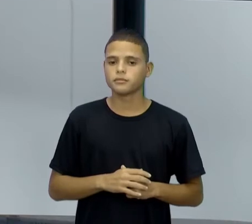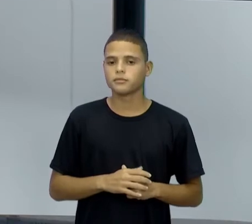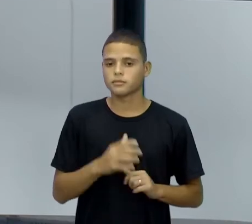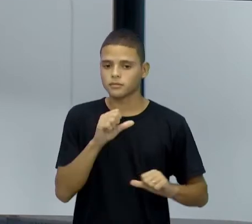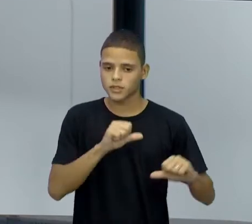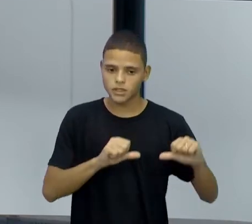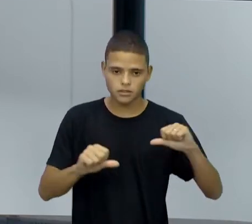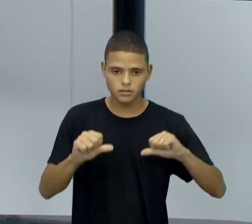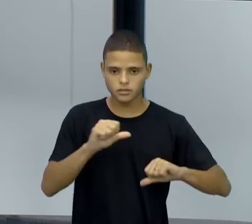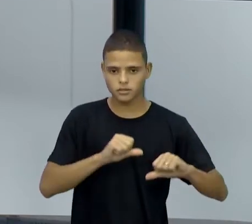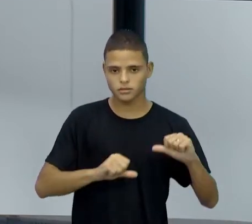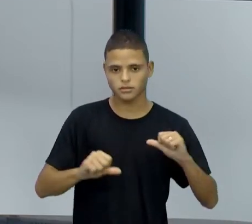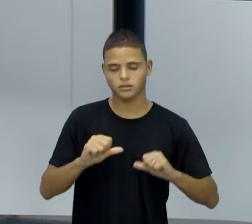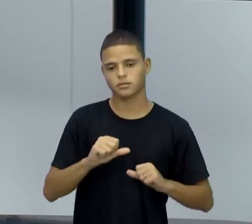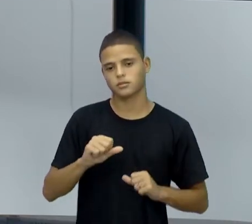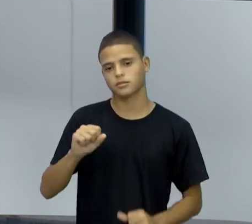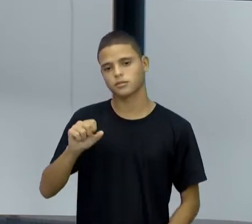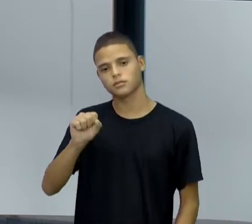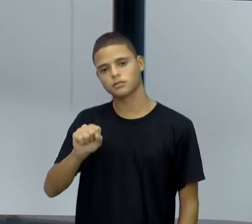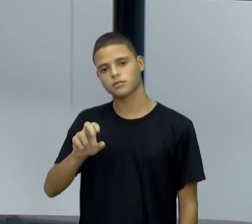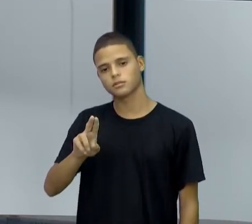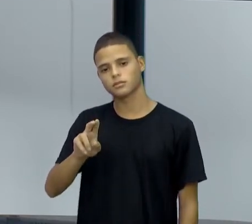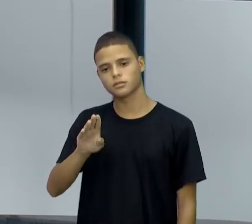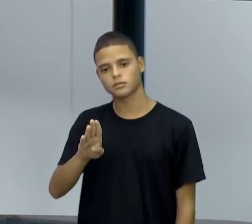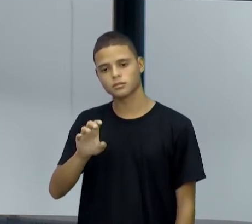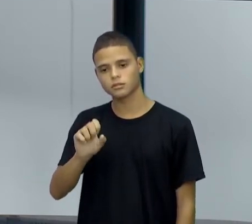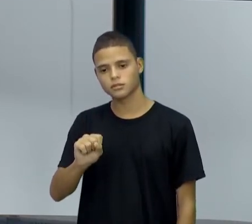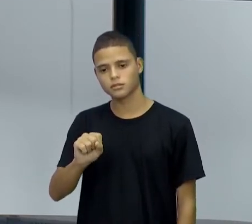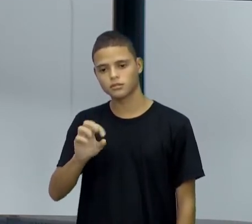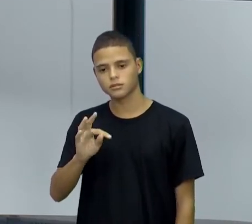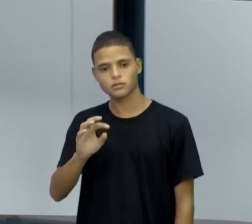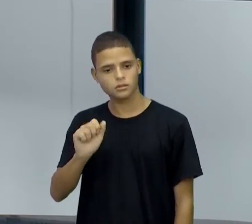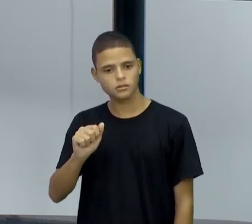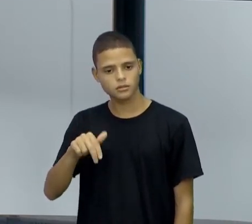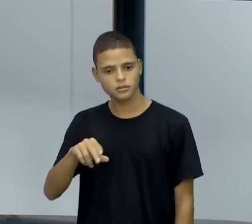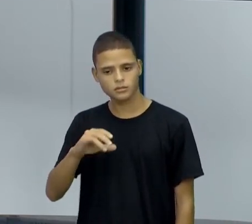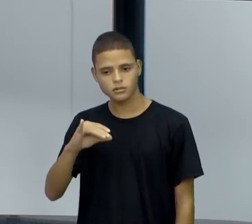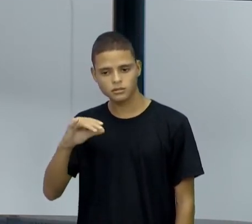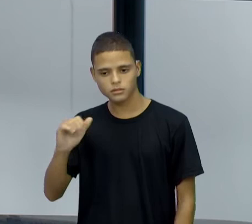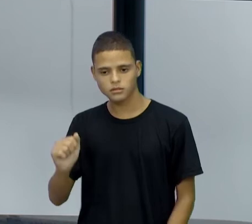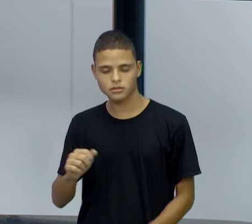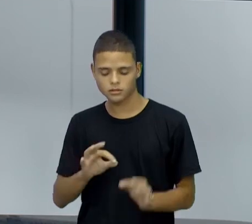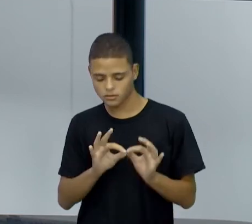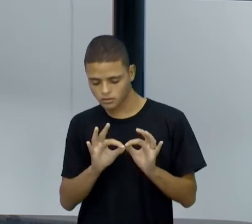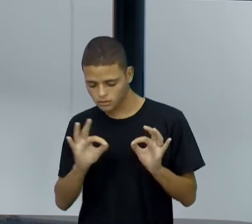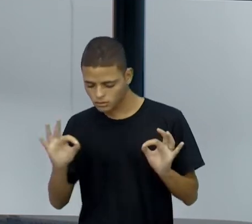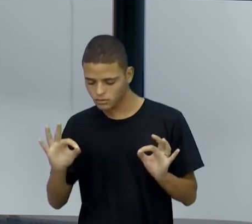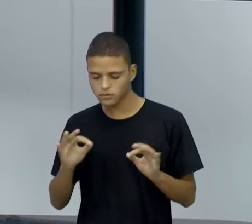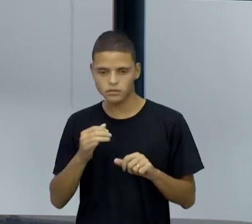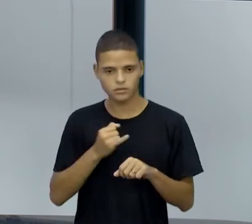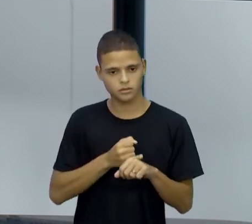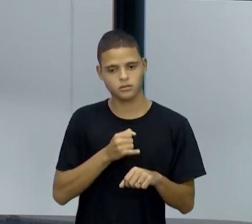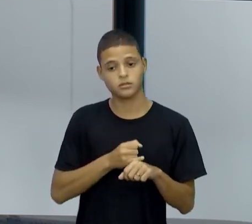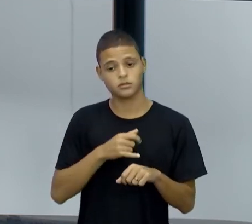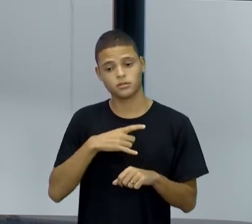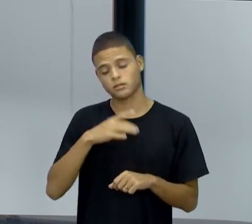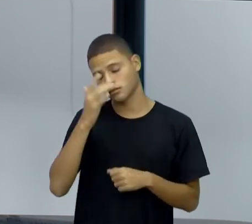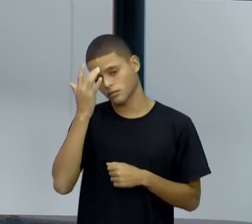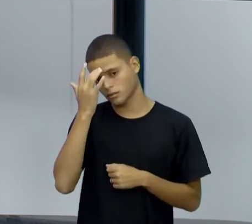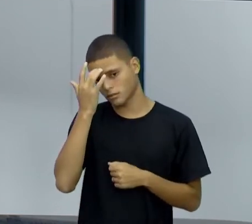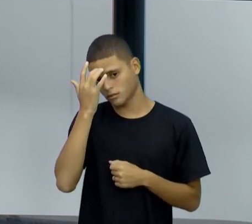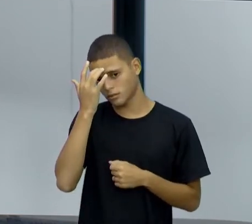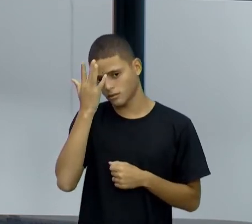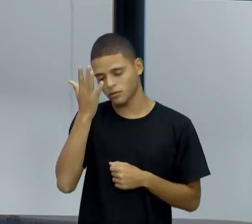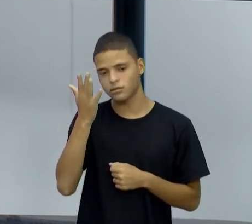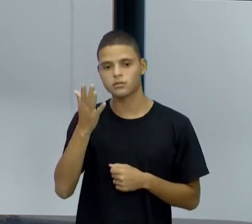né? A substância, e nesse caso a gente chama os fios, os metais têm essa facilidade, que tem